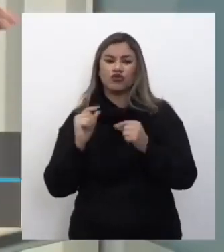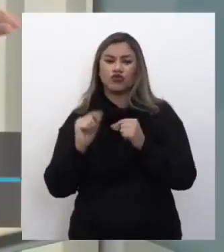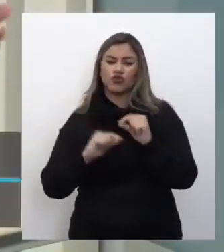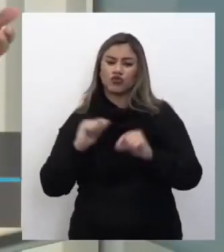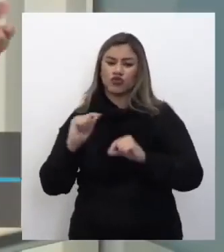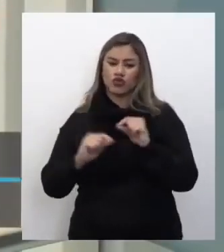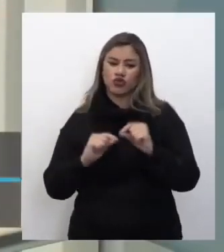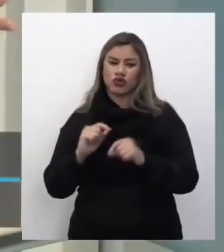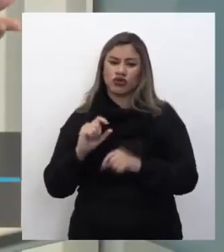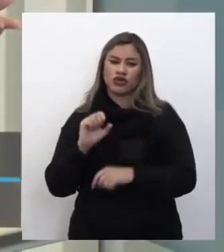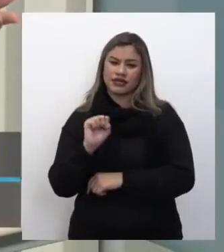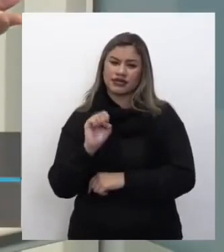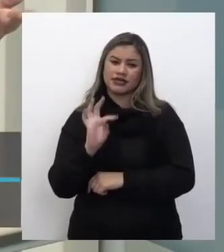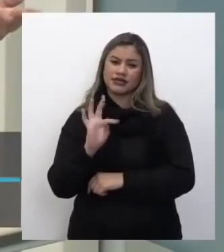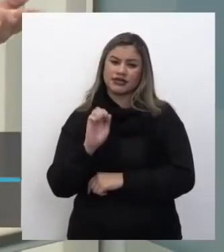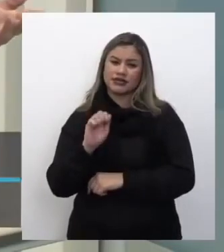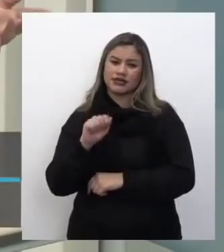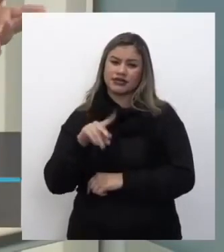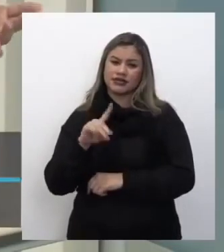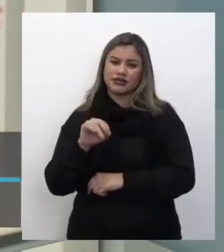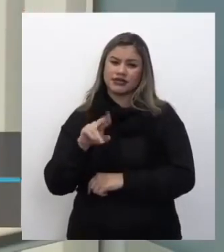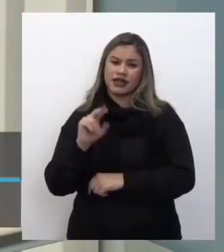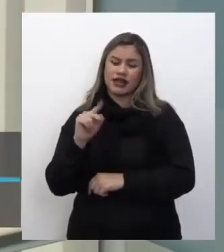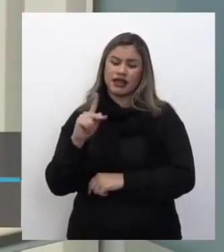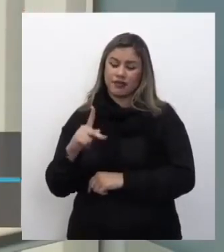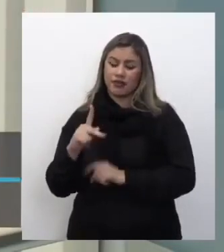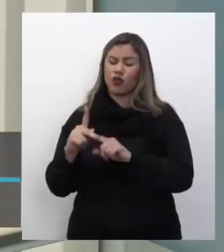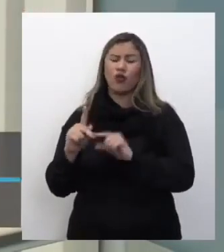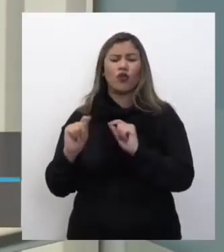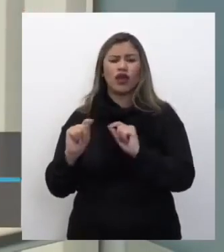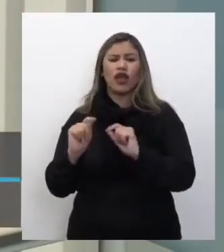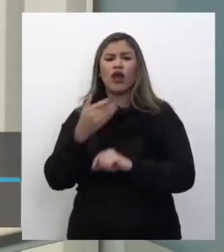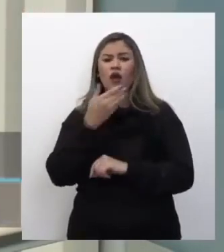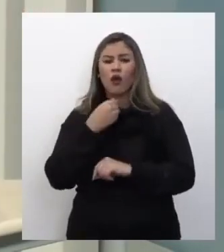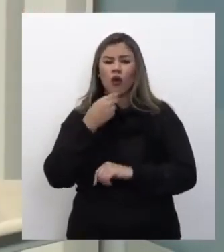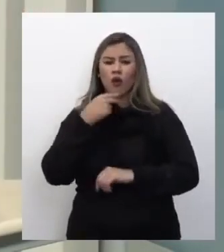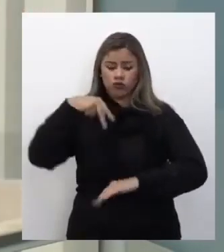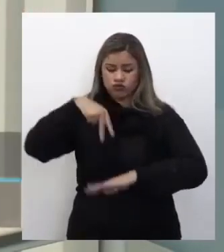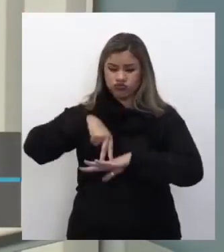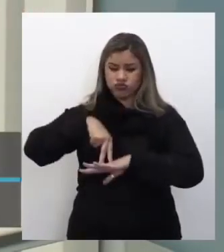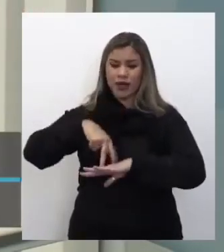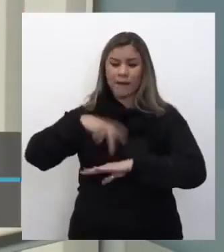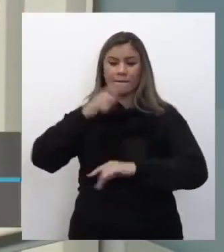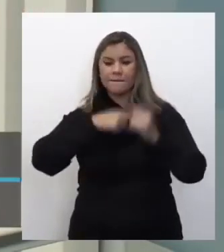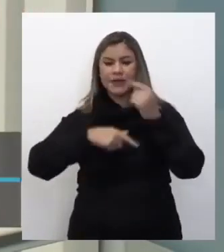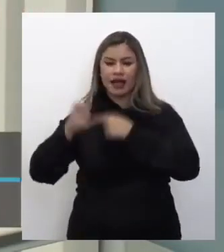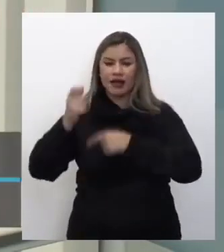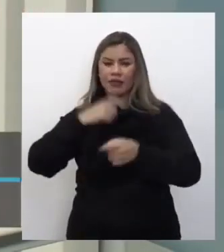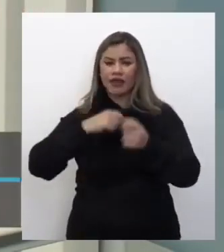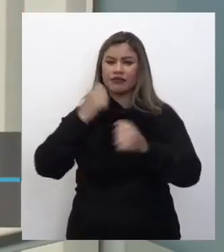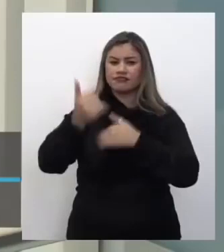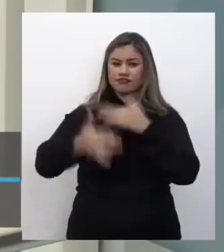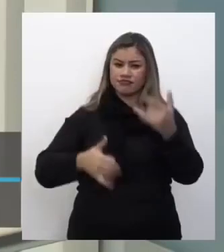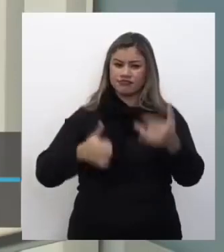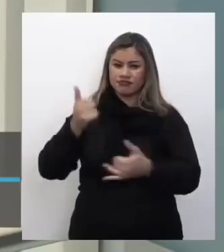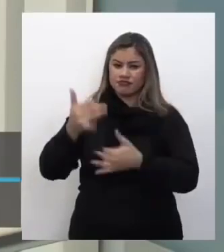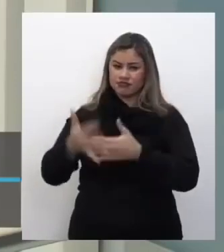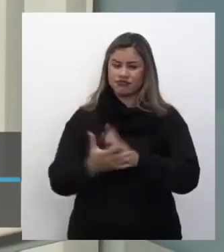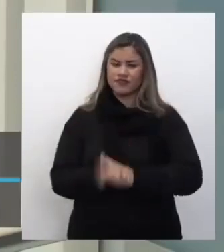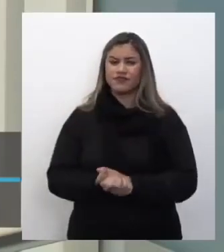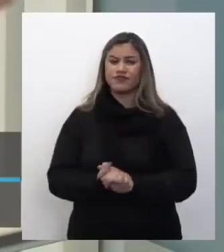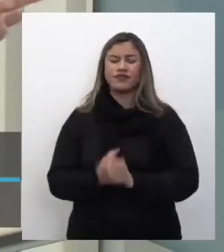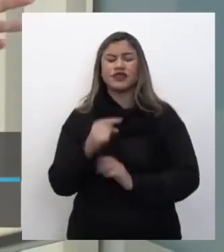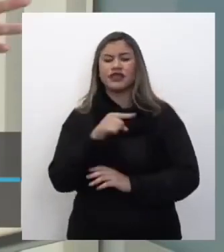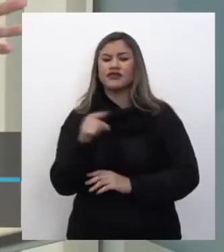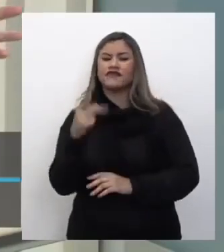moda, esses stand-ups. Está bem na moda, né, professora? Muito na moda. E aí é bem fácil da gente pensar na comédia, lembrando dos stand-ups, que geralmente eles